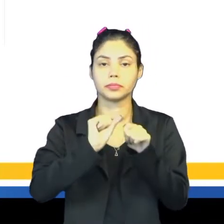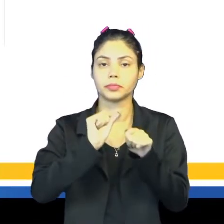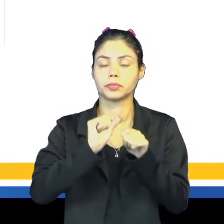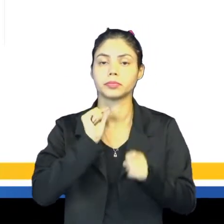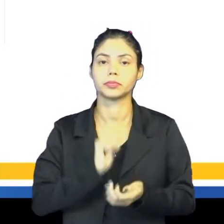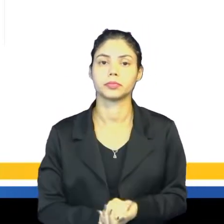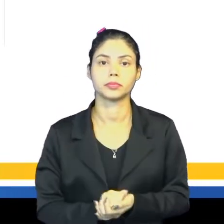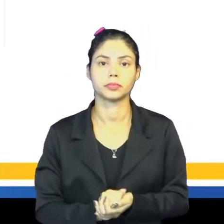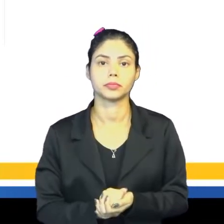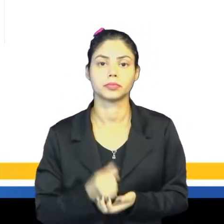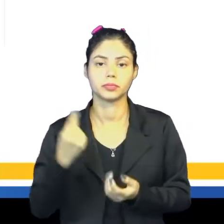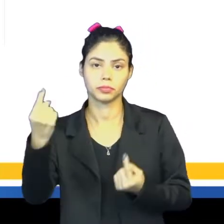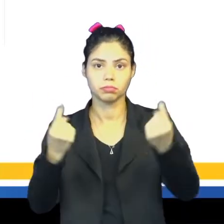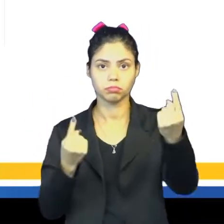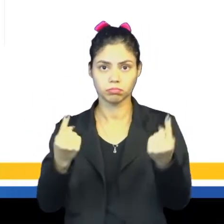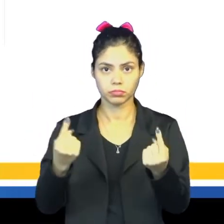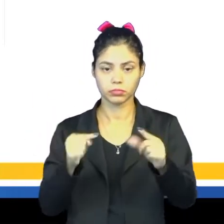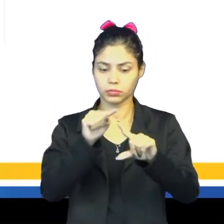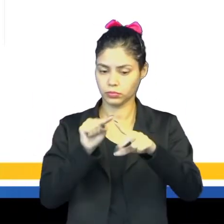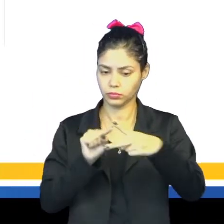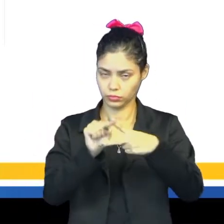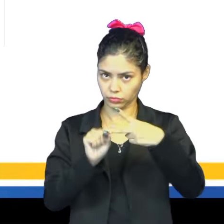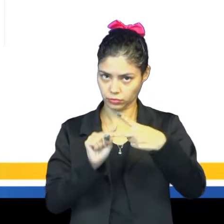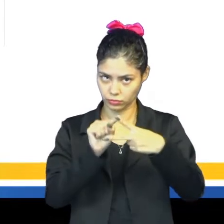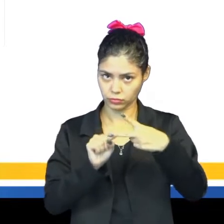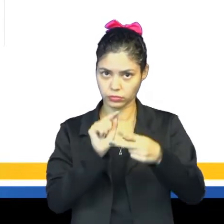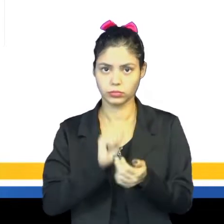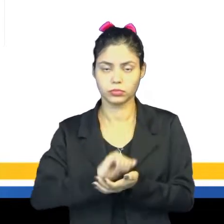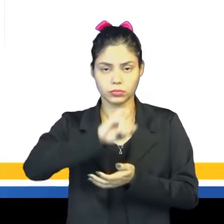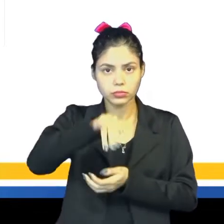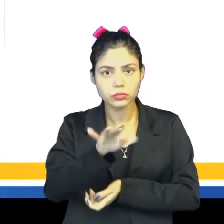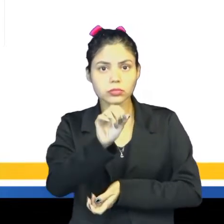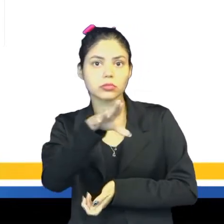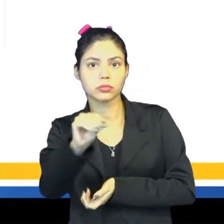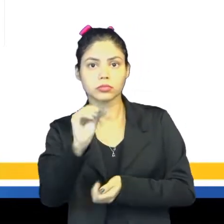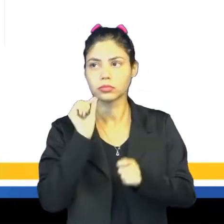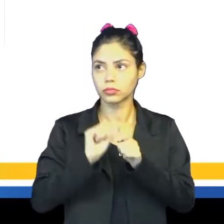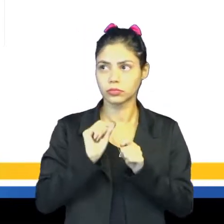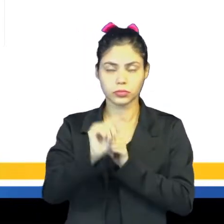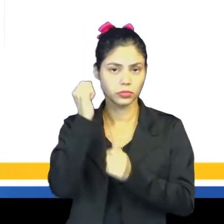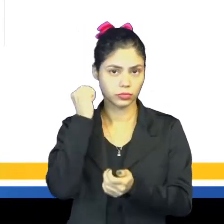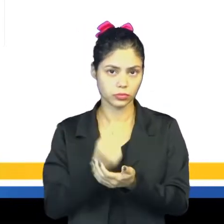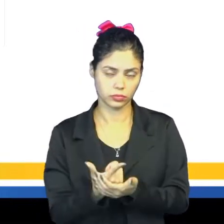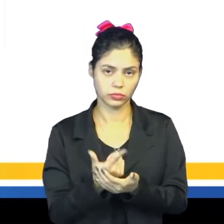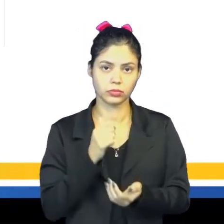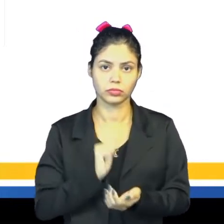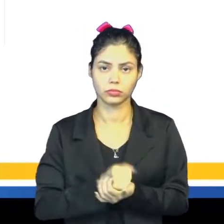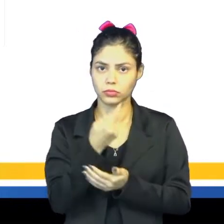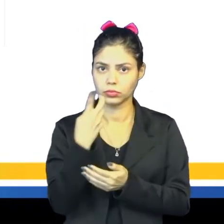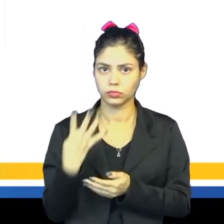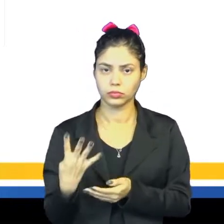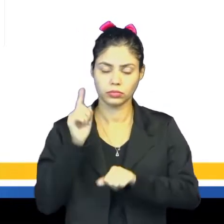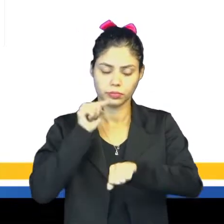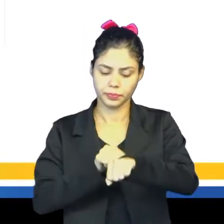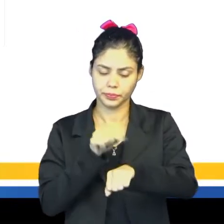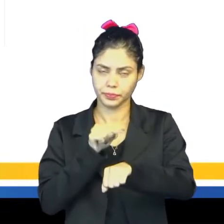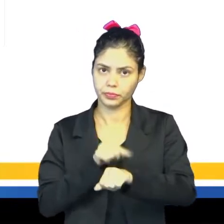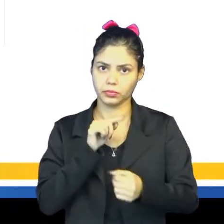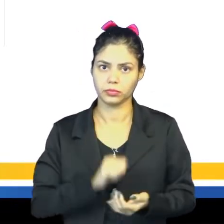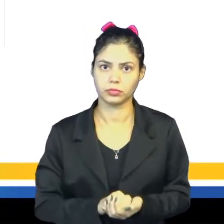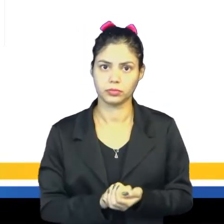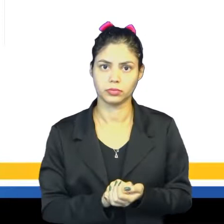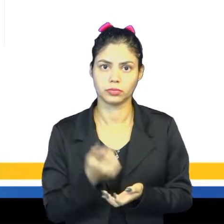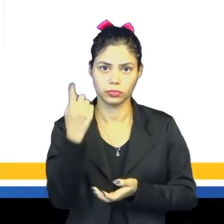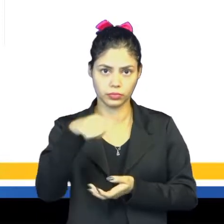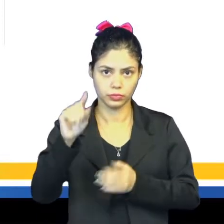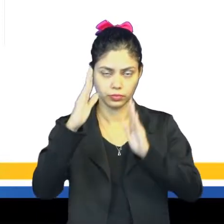relação entre essas grandezas. João decidiu contar o tempo que levava